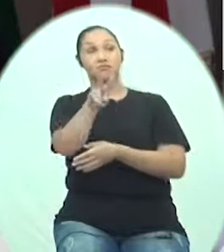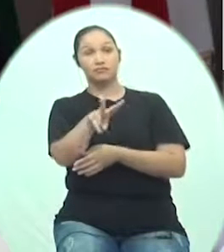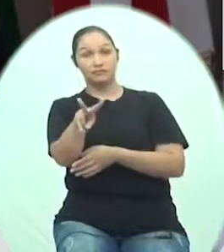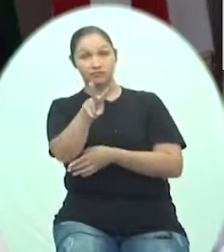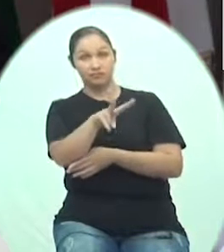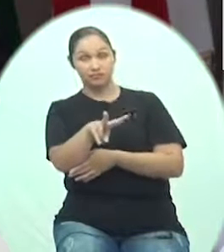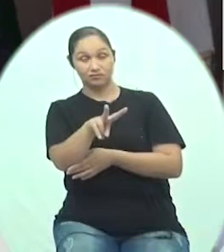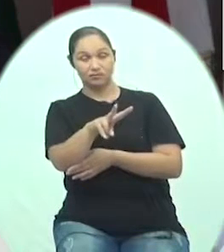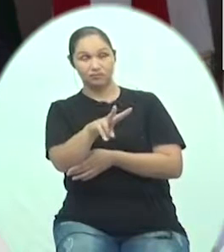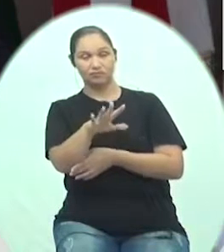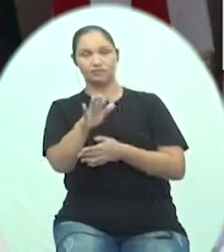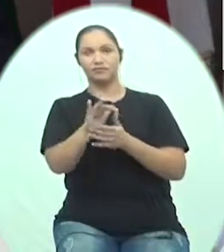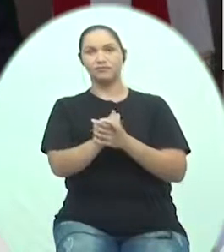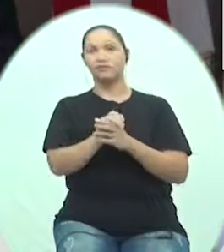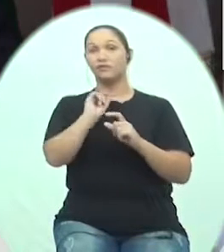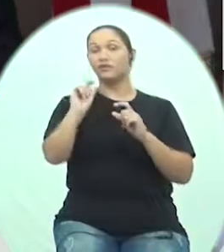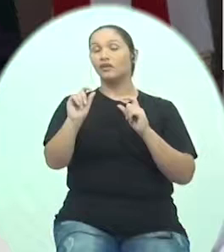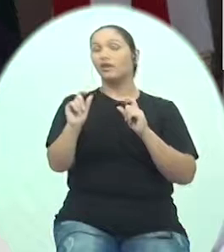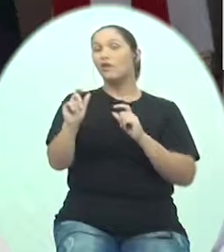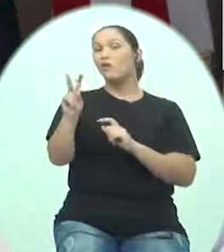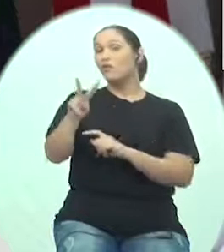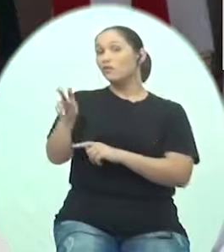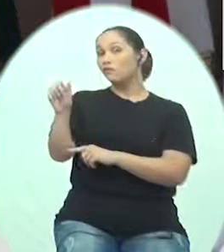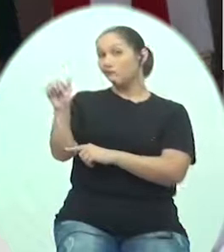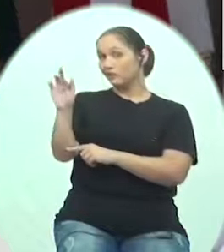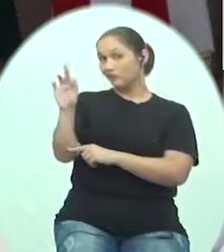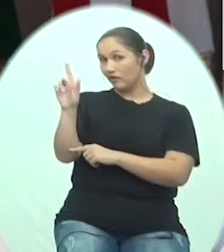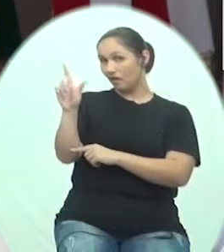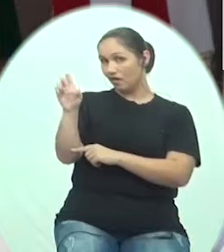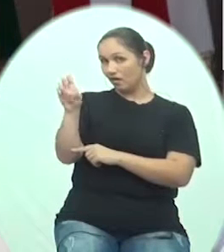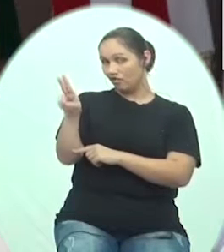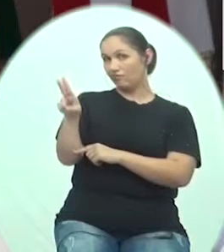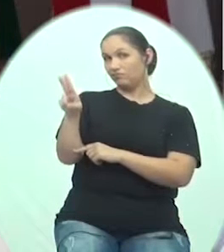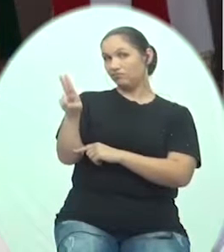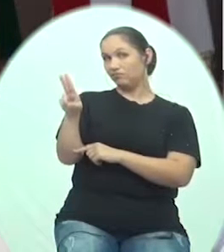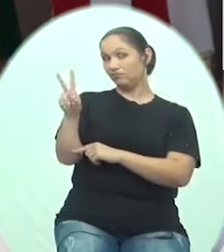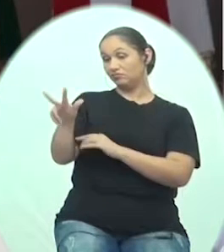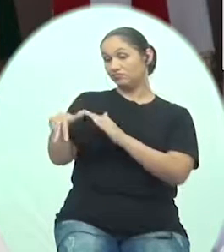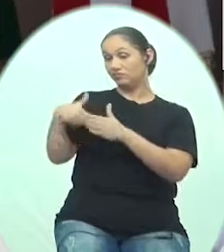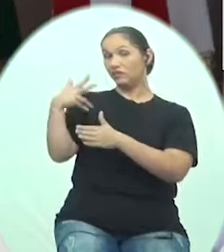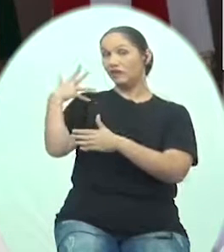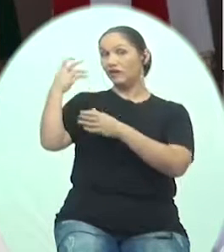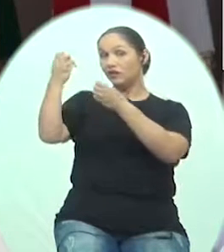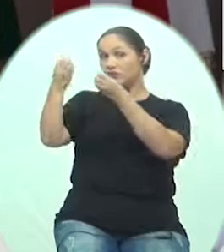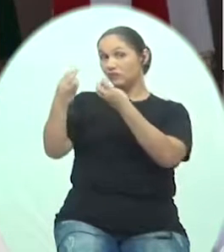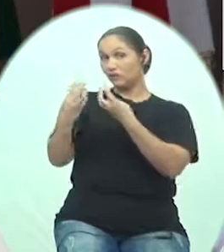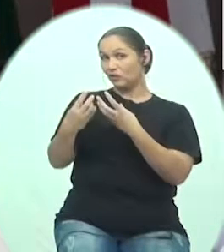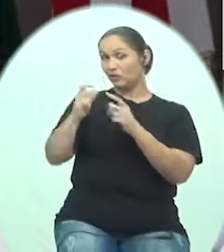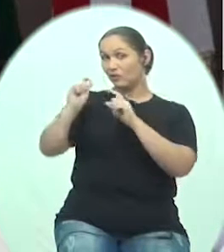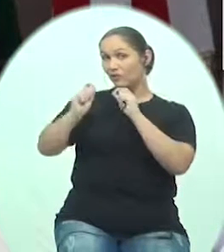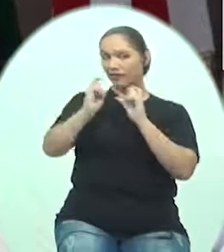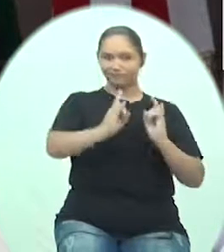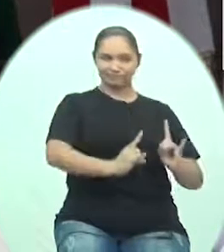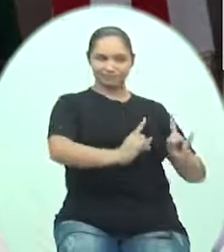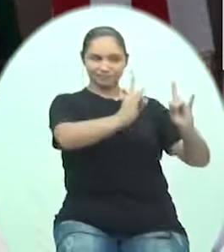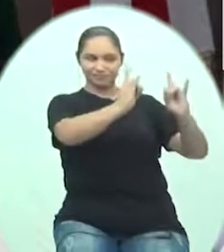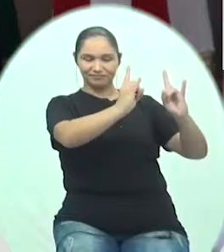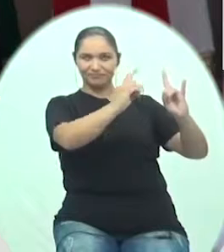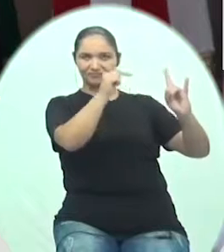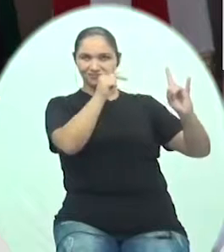falou muito bem sobre a unidade do antigo prédio do antigo NSS que vai tornar na Unidade de